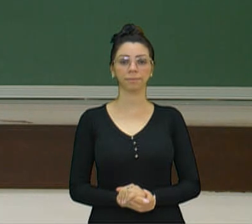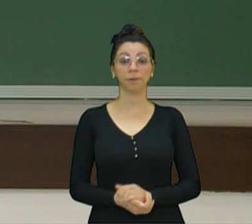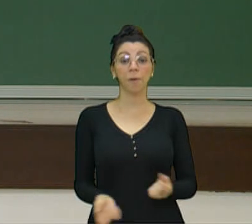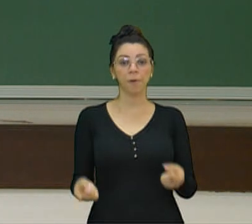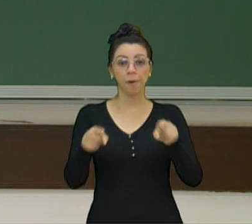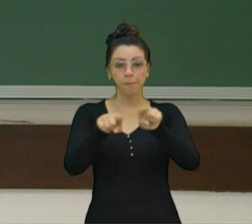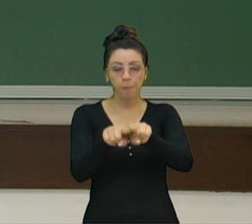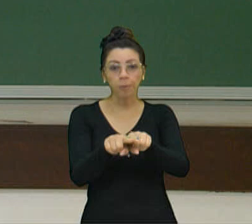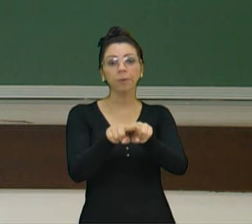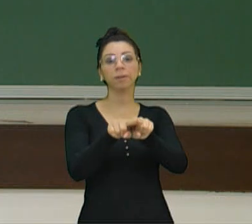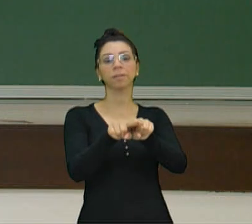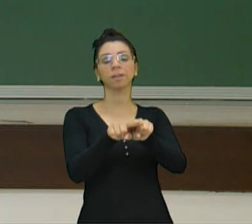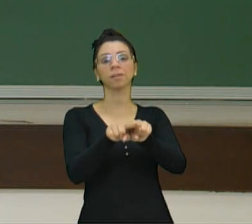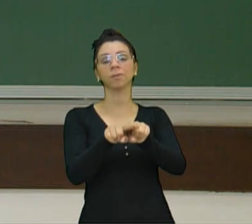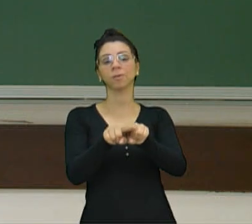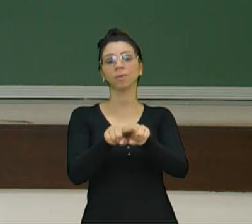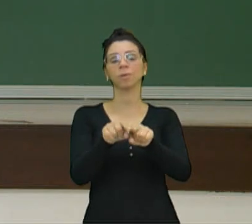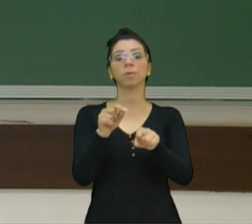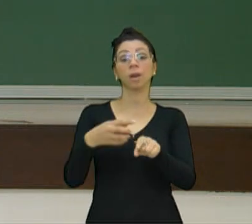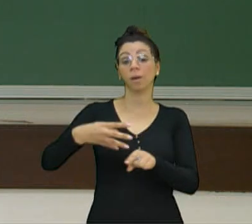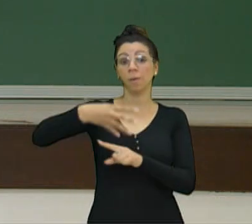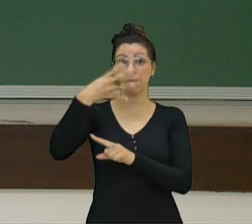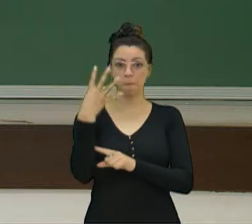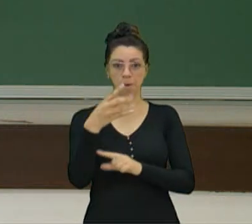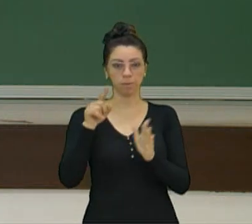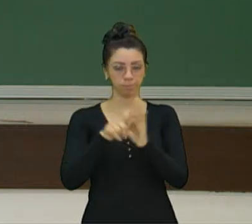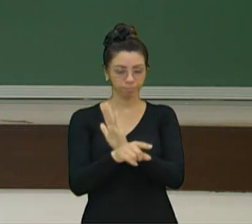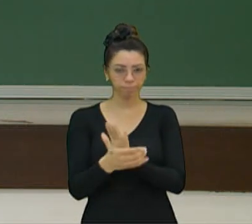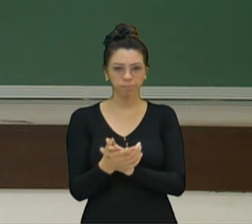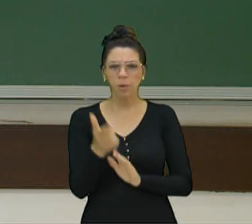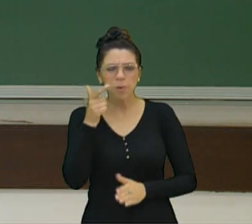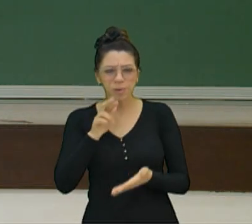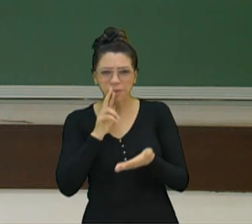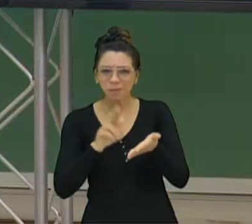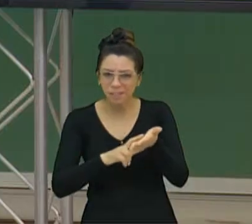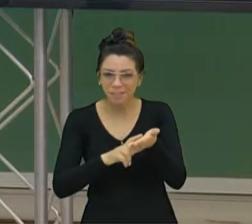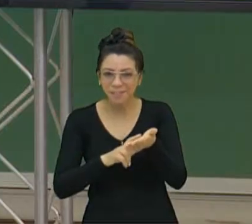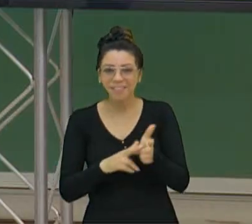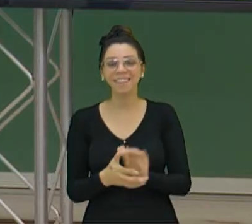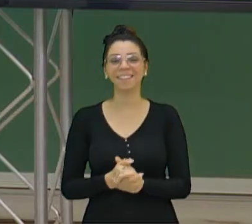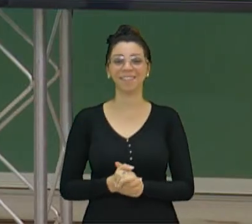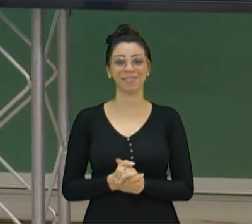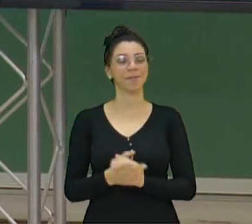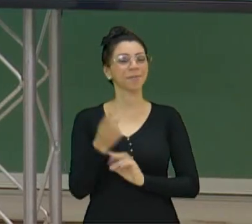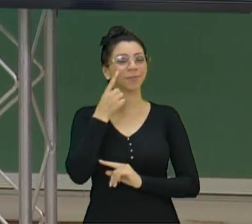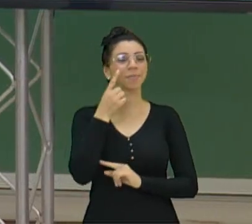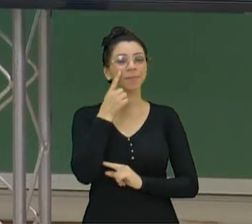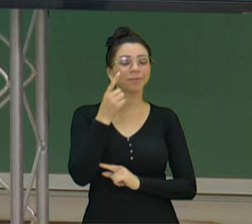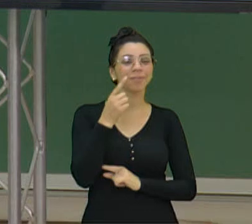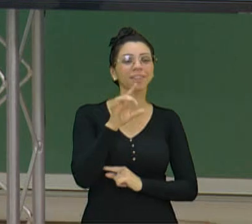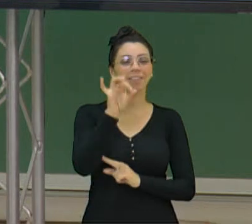Retornando com o nosso quiz de número 4, conseguiram responder? Então vamos ver o que cada um marcou.